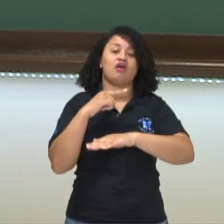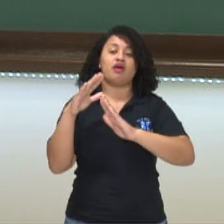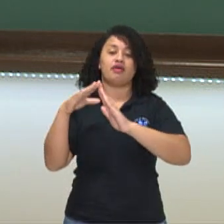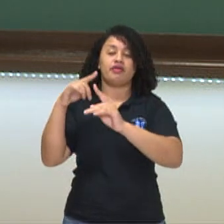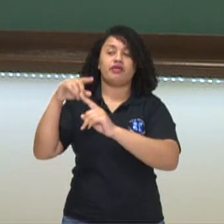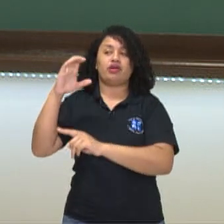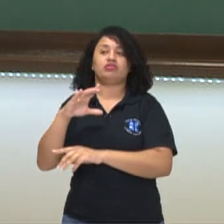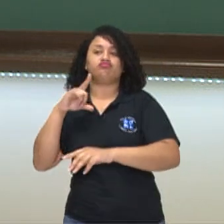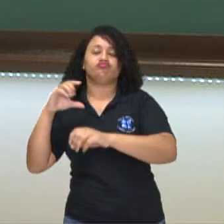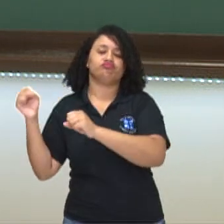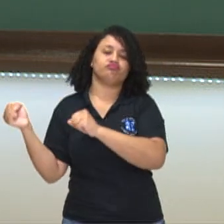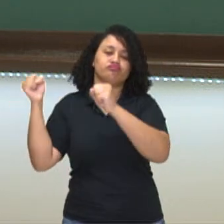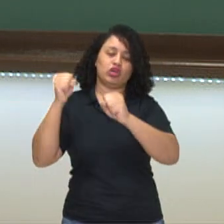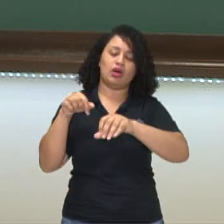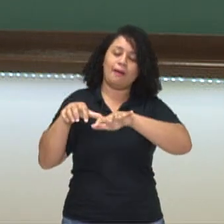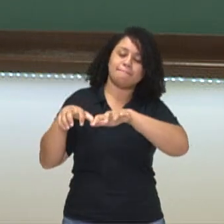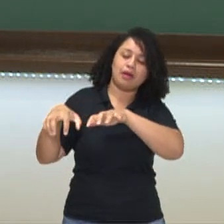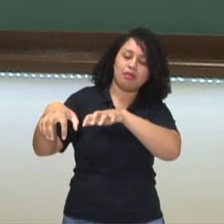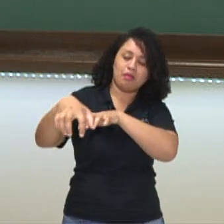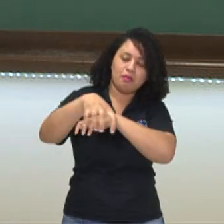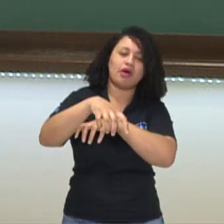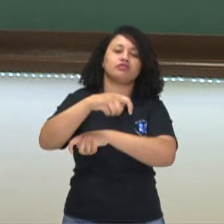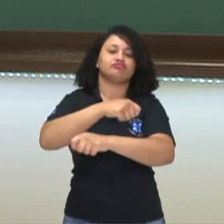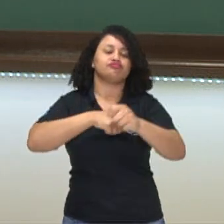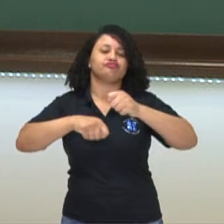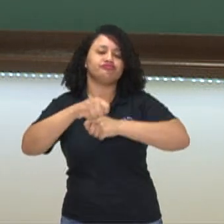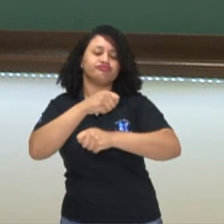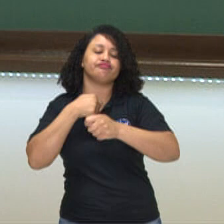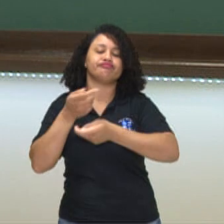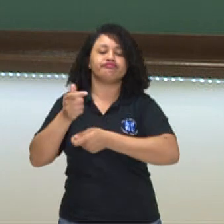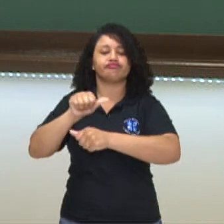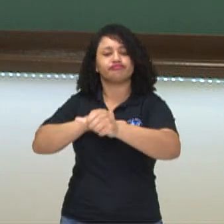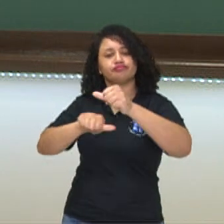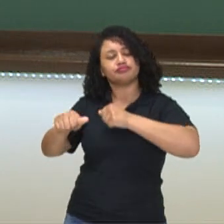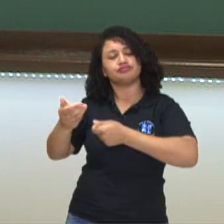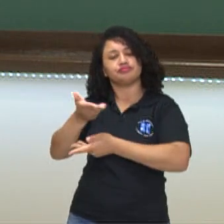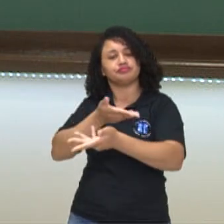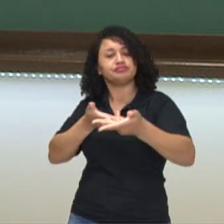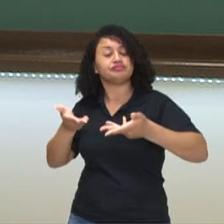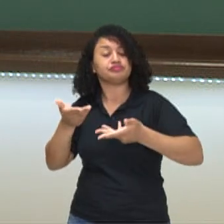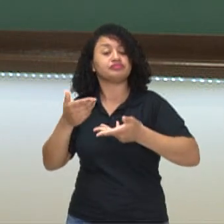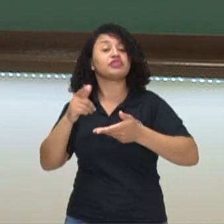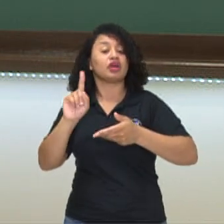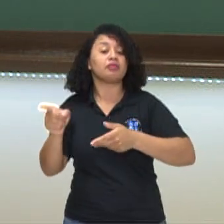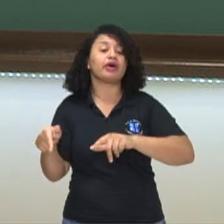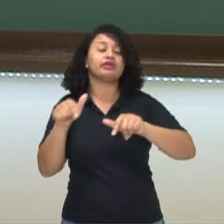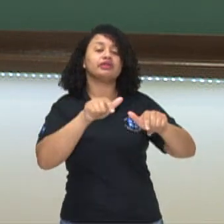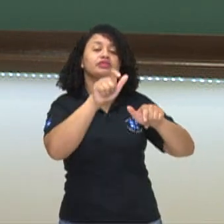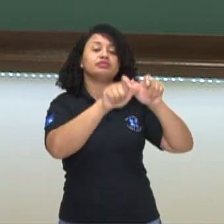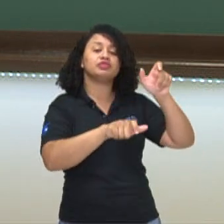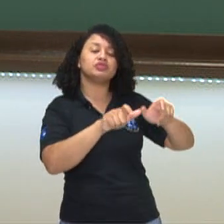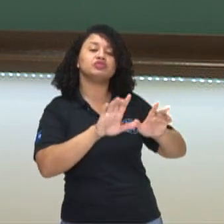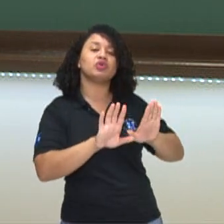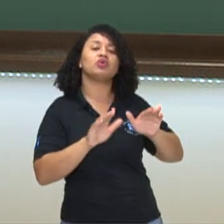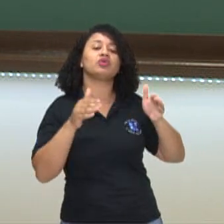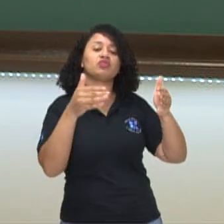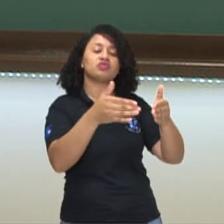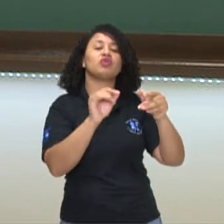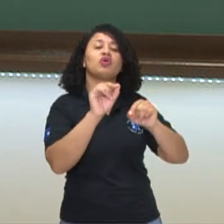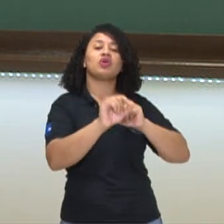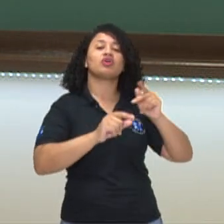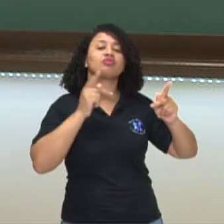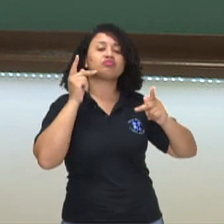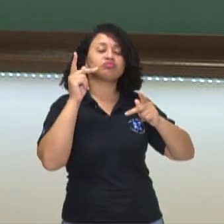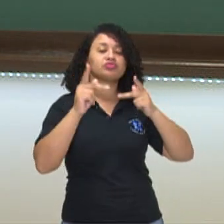vivia no feudo, numa economia monetária baseada na troca, para um homem moderno, né, a centralização